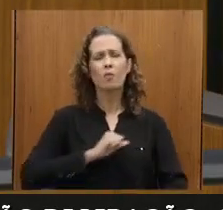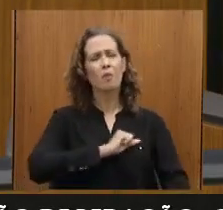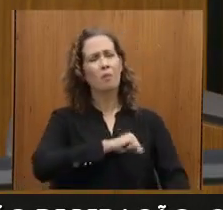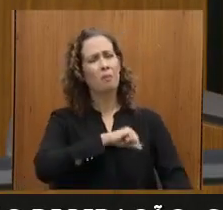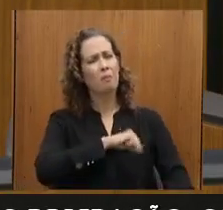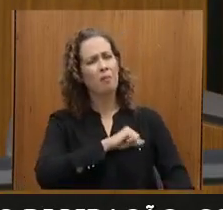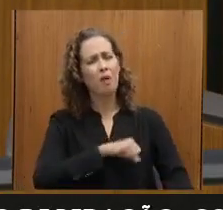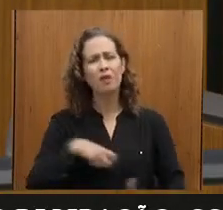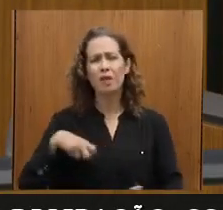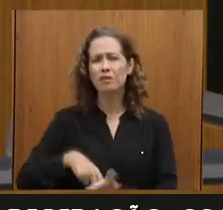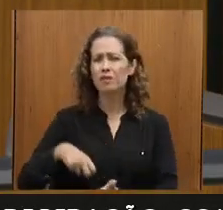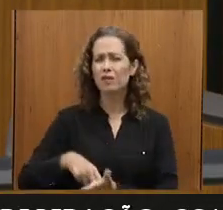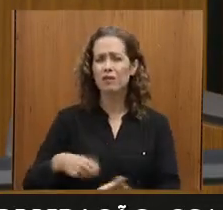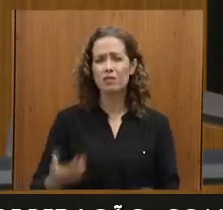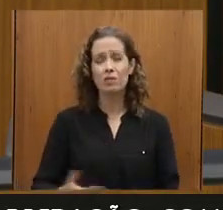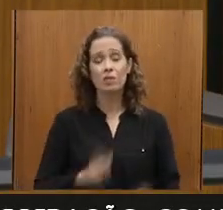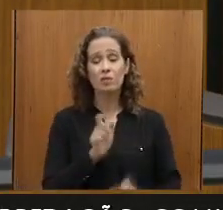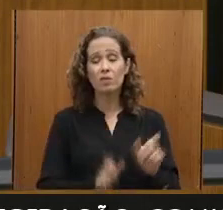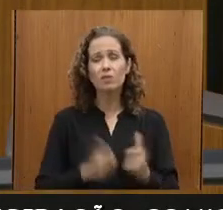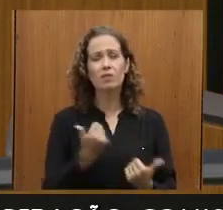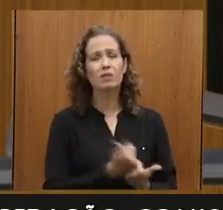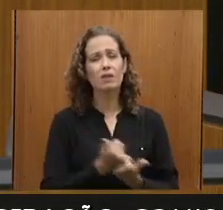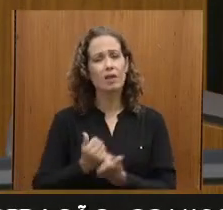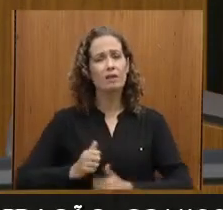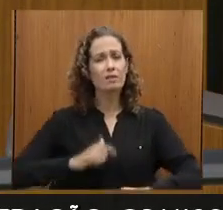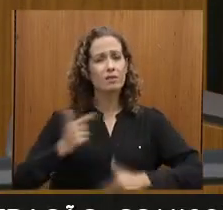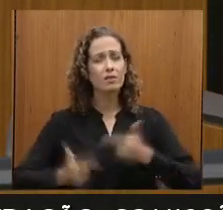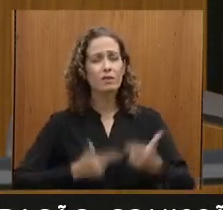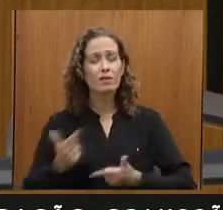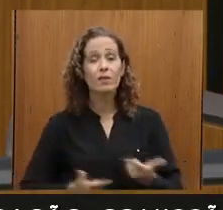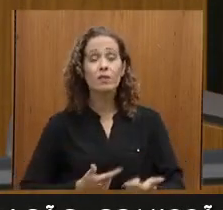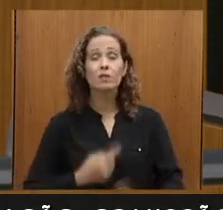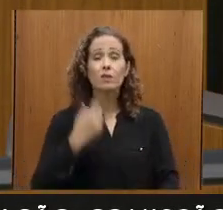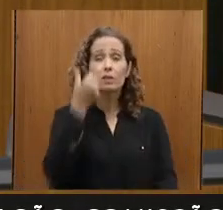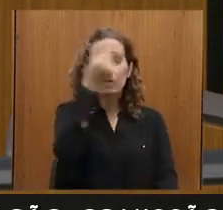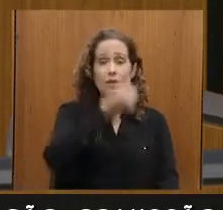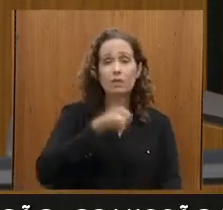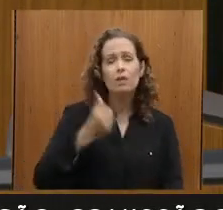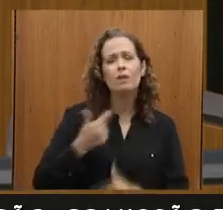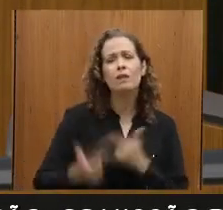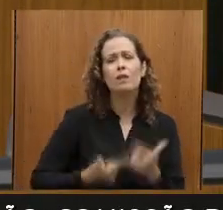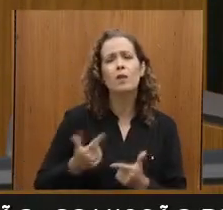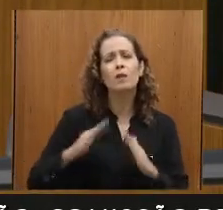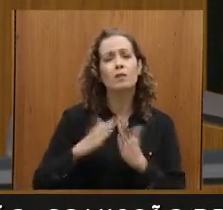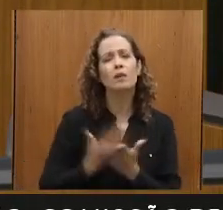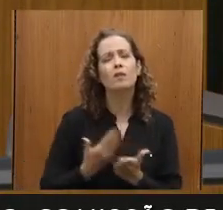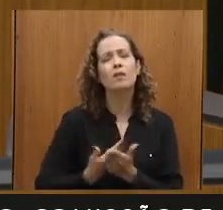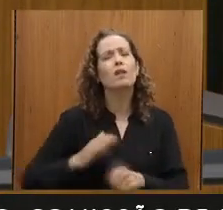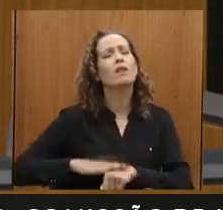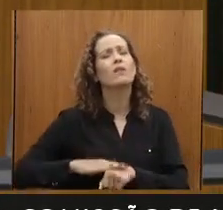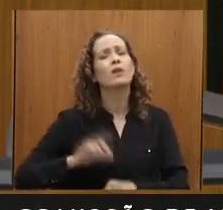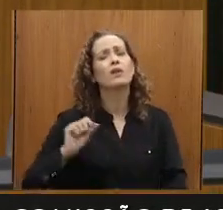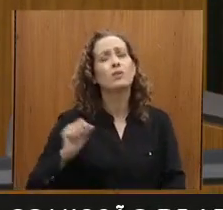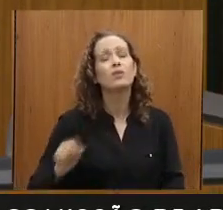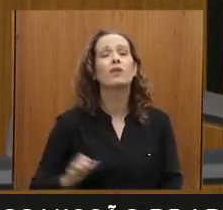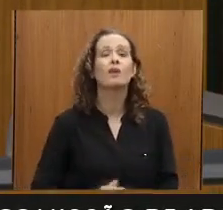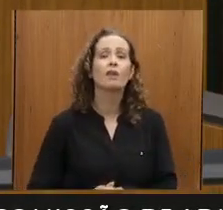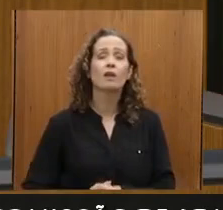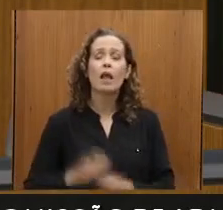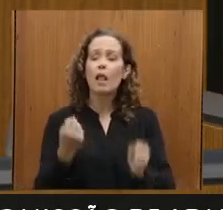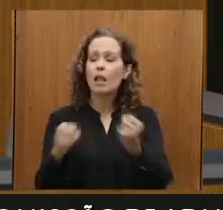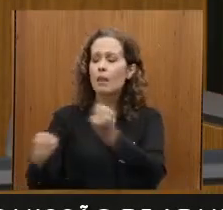punição. as auxiliares de serviço, depois que elas trabalham seis horas na escola, sabe o que elas fazem? Elas dão faxina por fora,